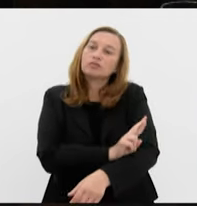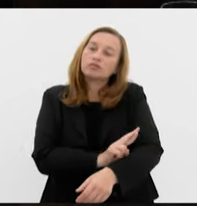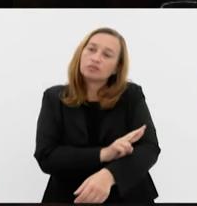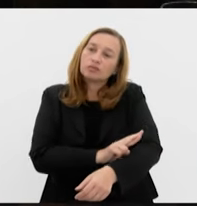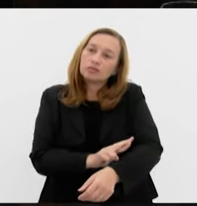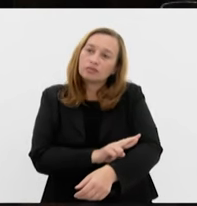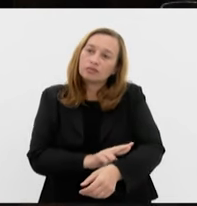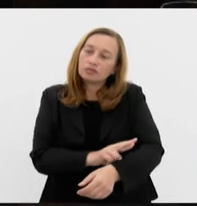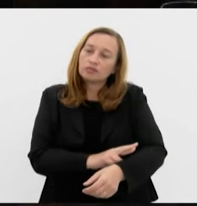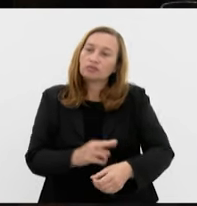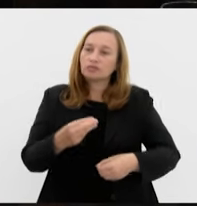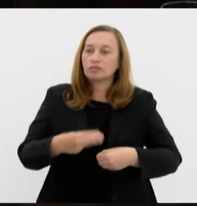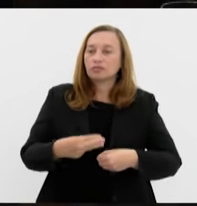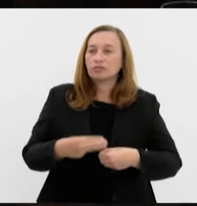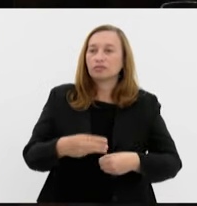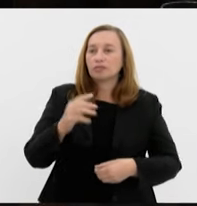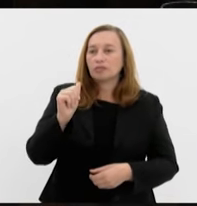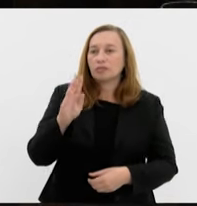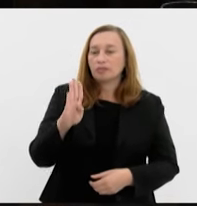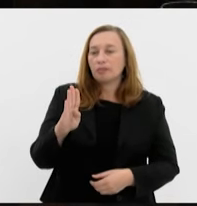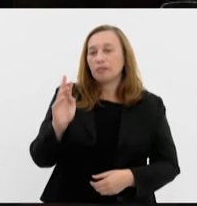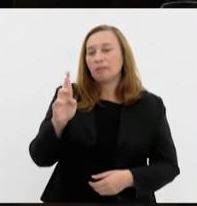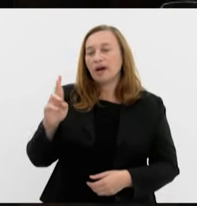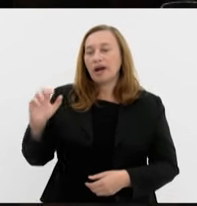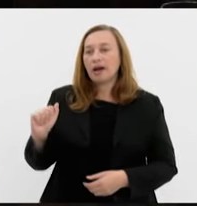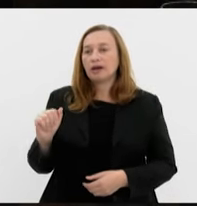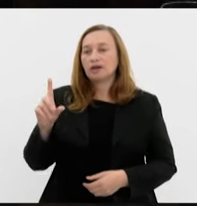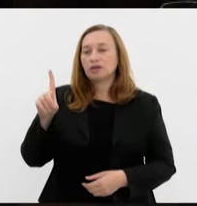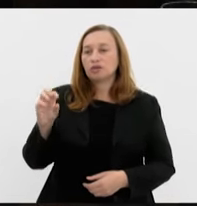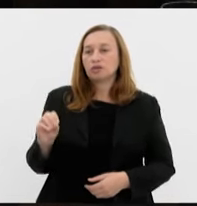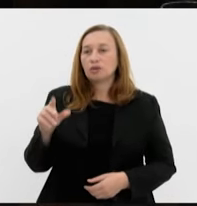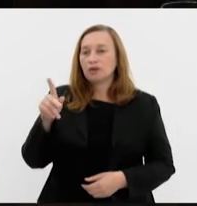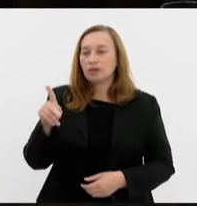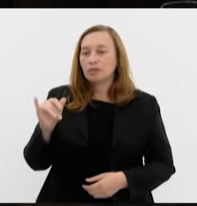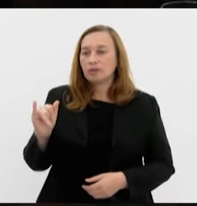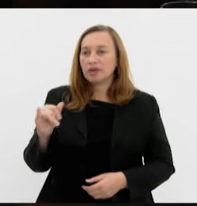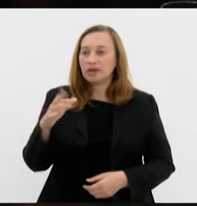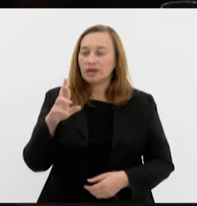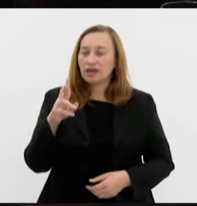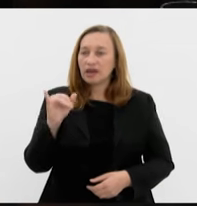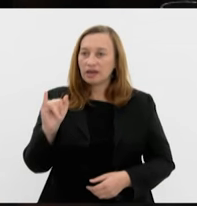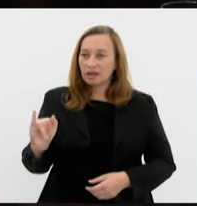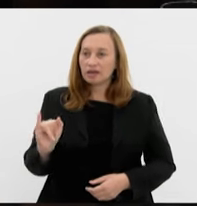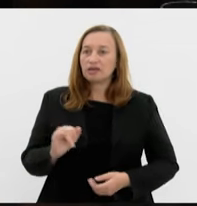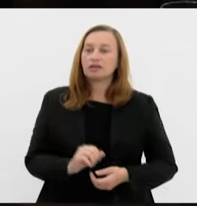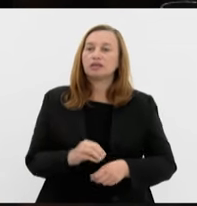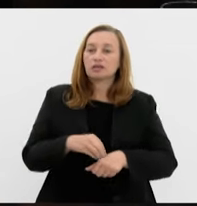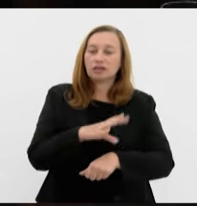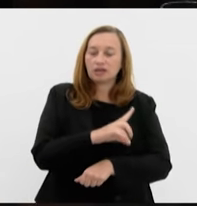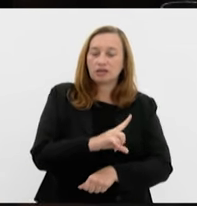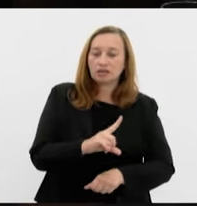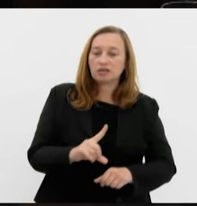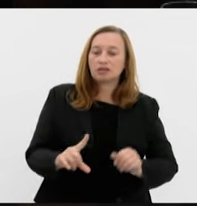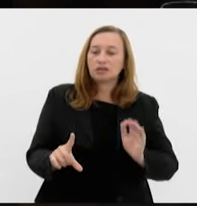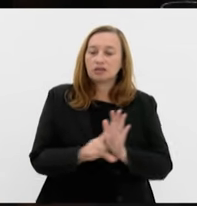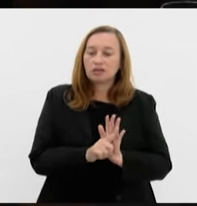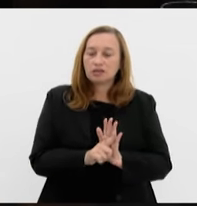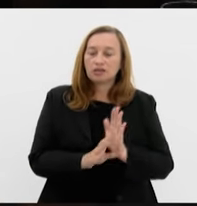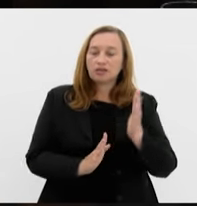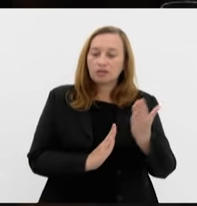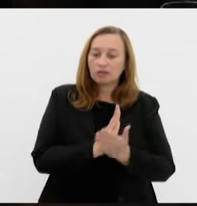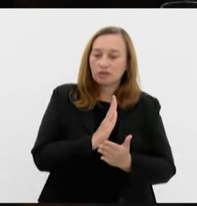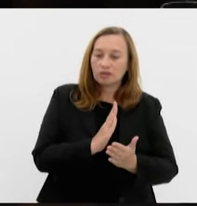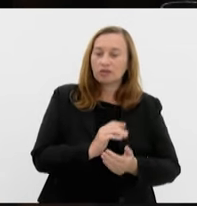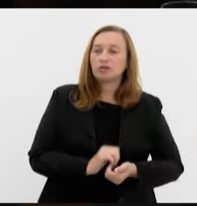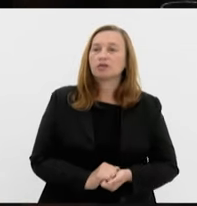barra de Piraí parecer da comissão de indicações Legislativa favorá relator Deputado